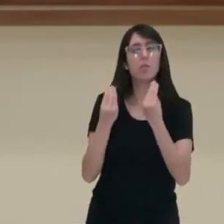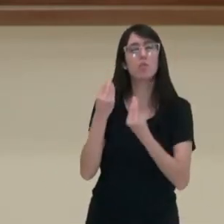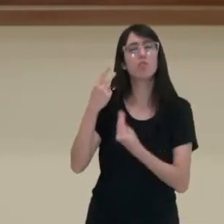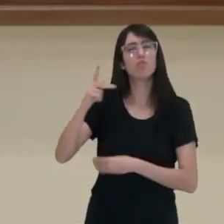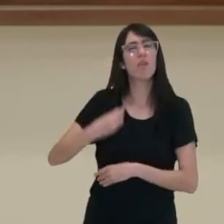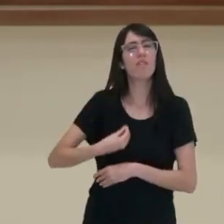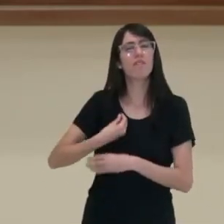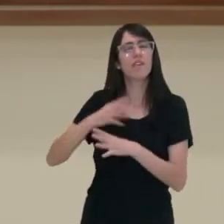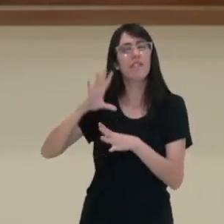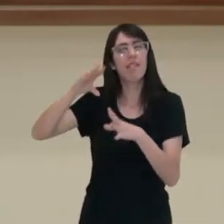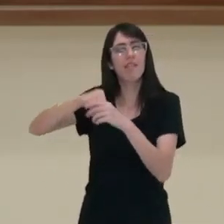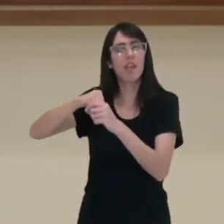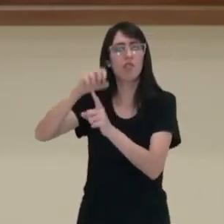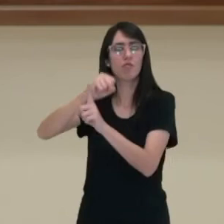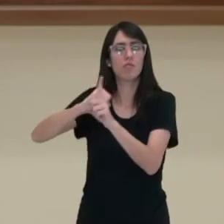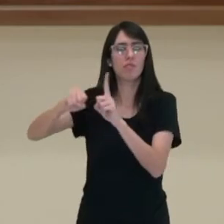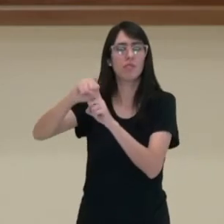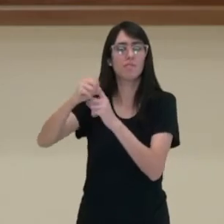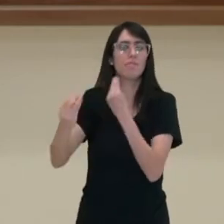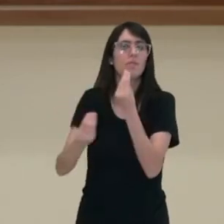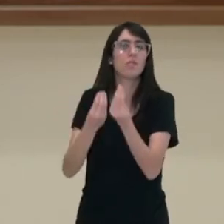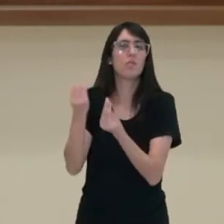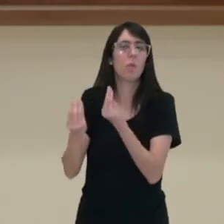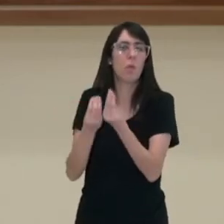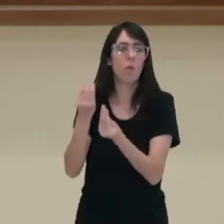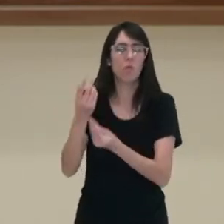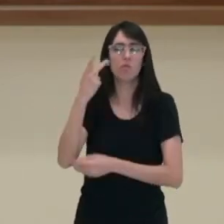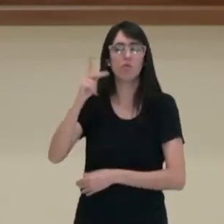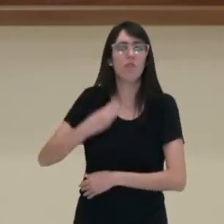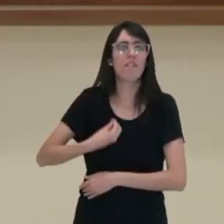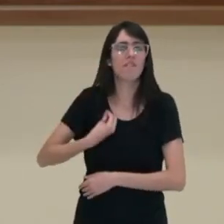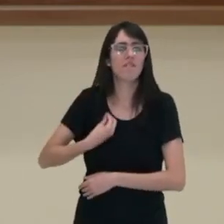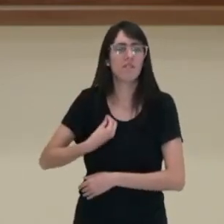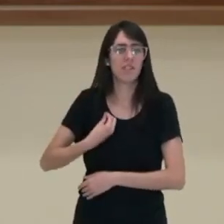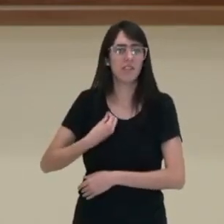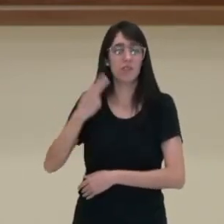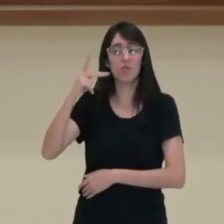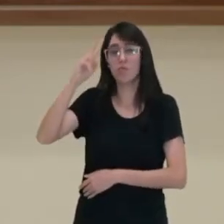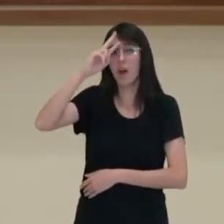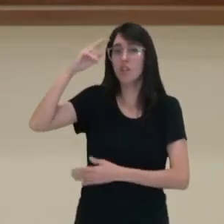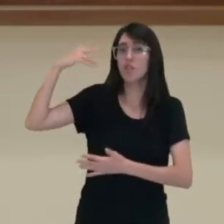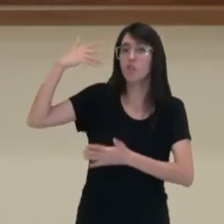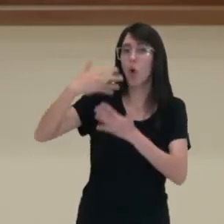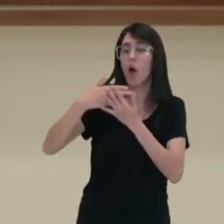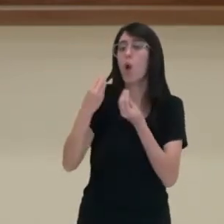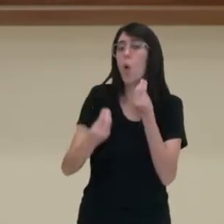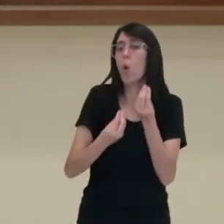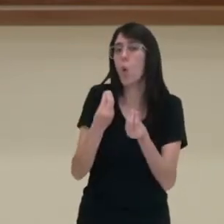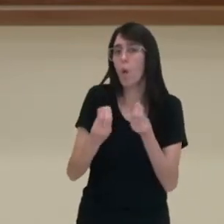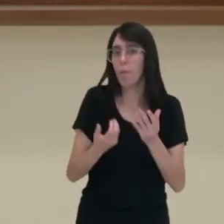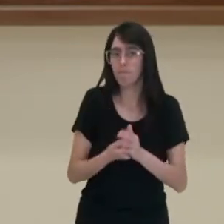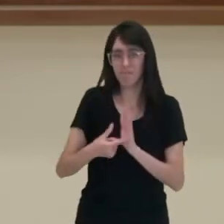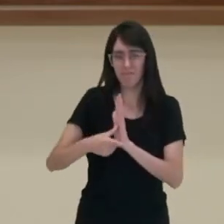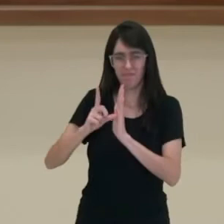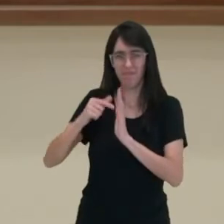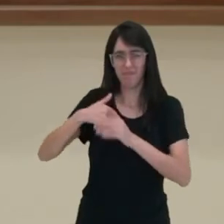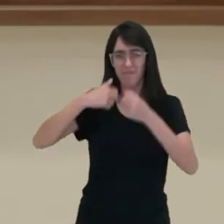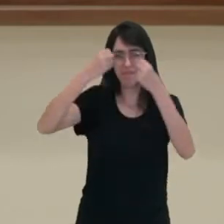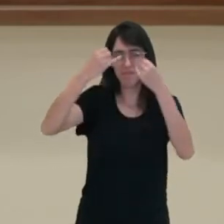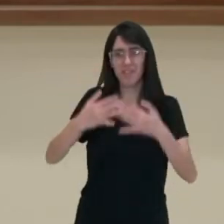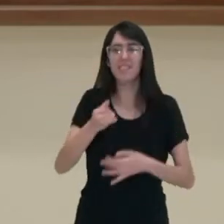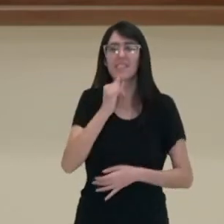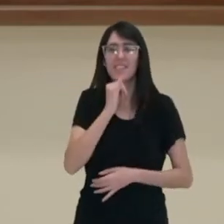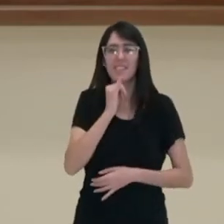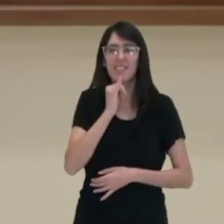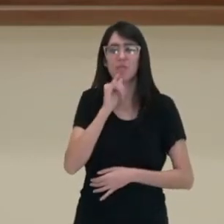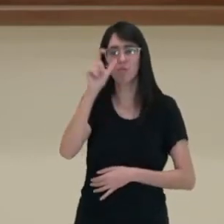dos sujeitos, considerando o seu contexto, a sua história de vida. O exemplo que a gente acabou de ver, que um